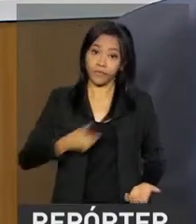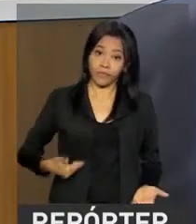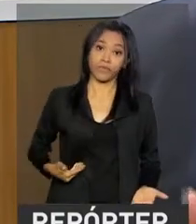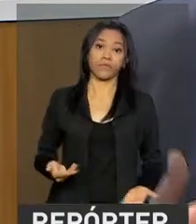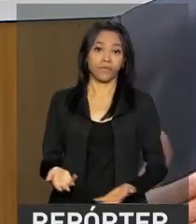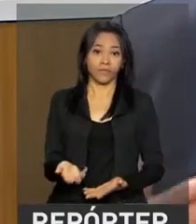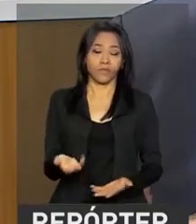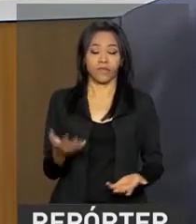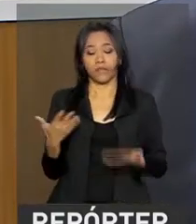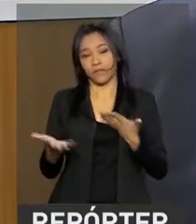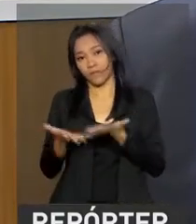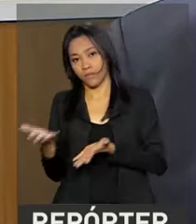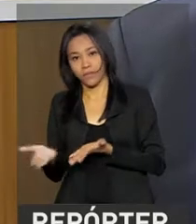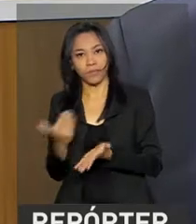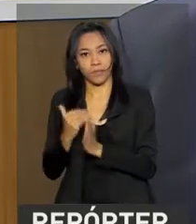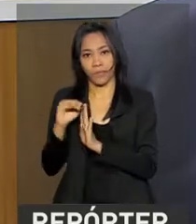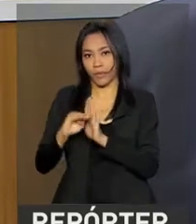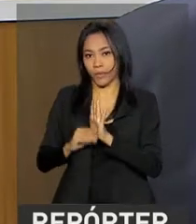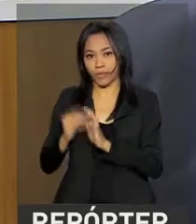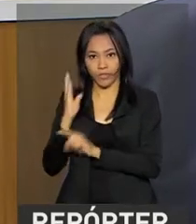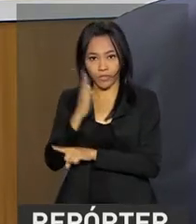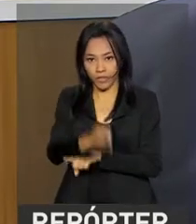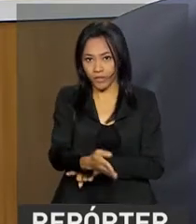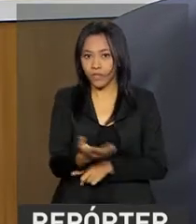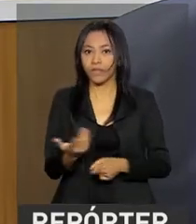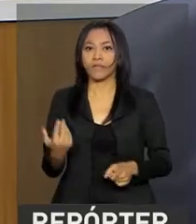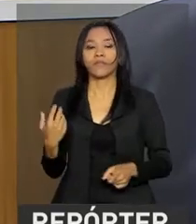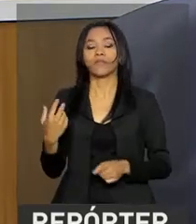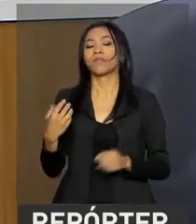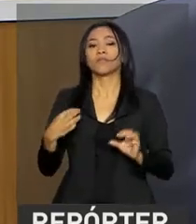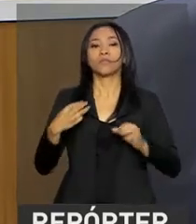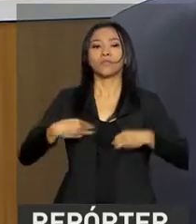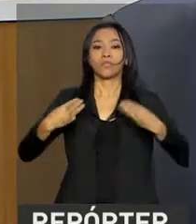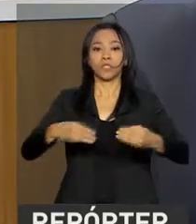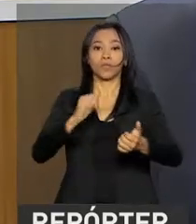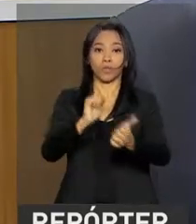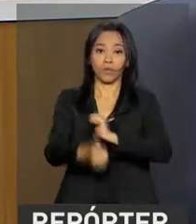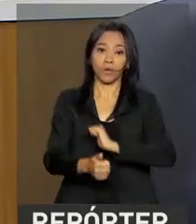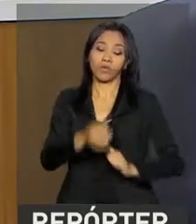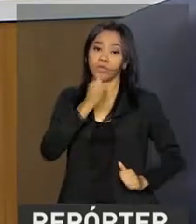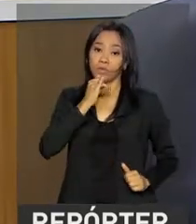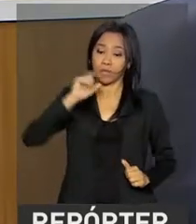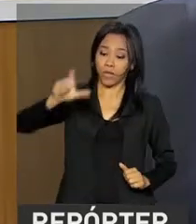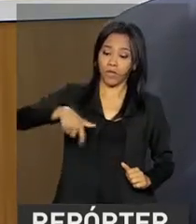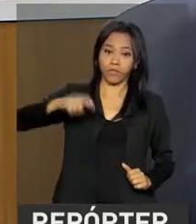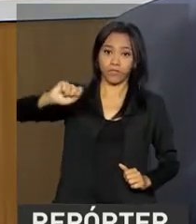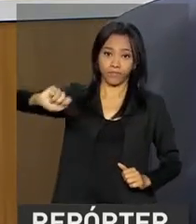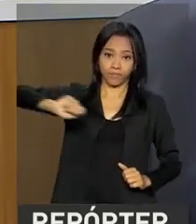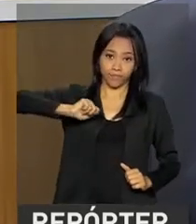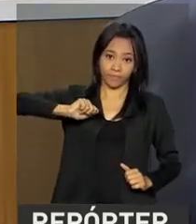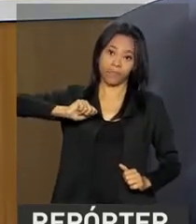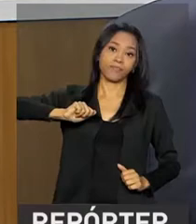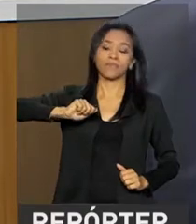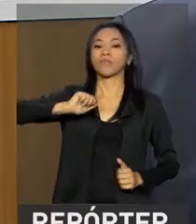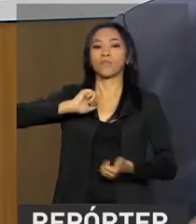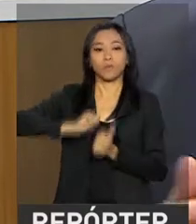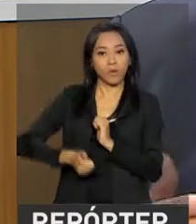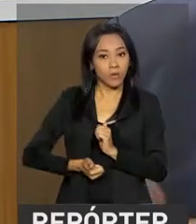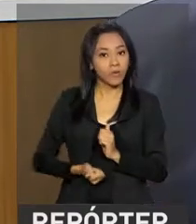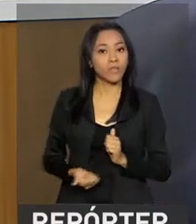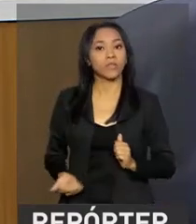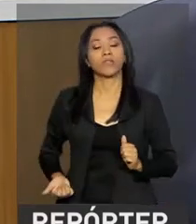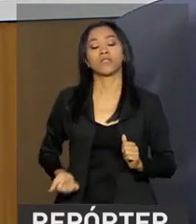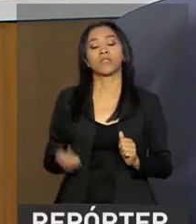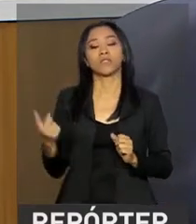seja através dos programas direto do ministério do esporte como um bolsa atleta é como a